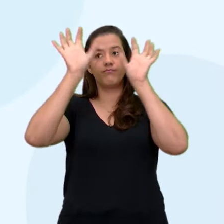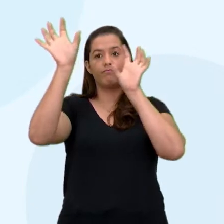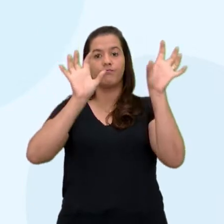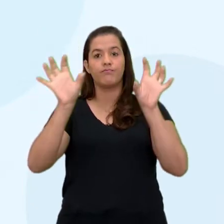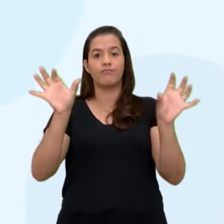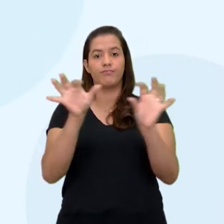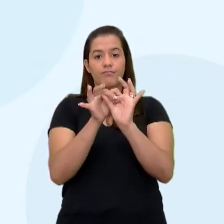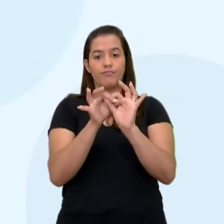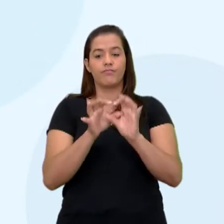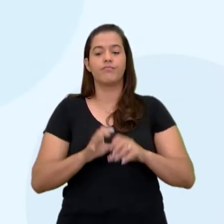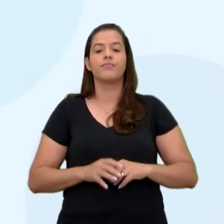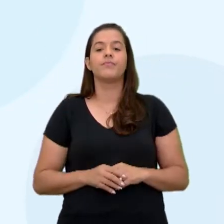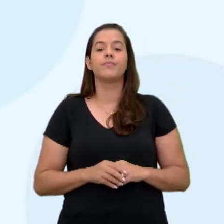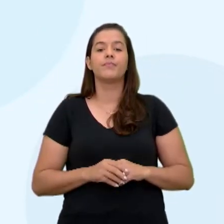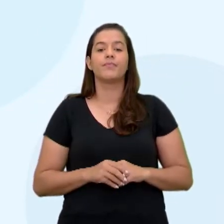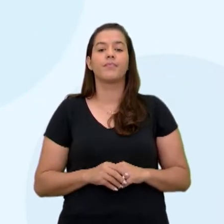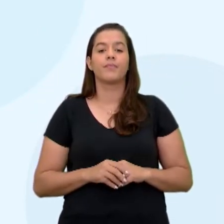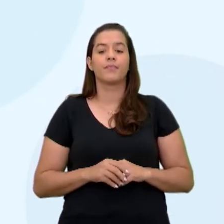lá.